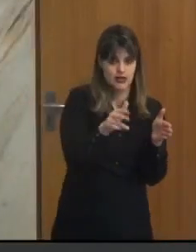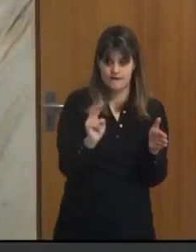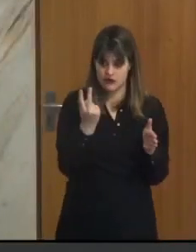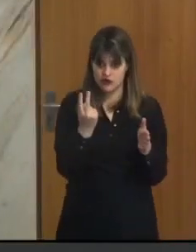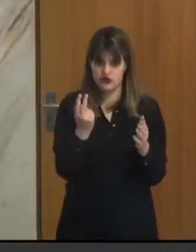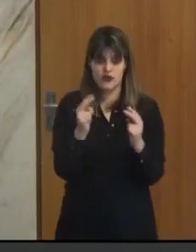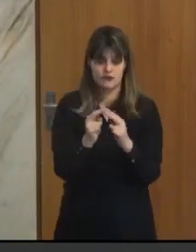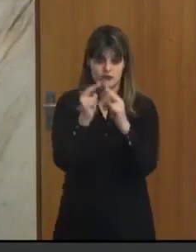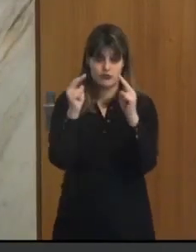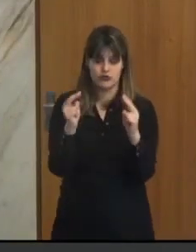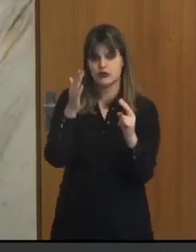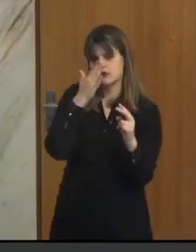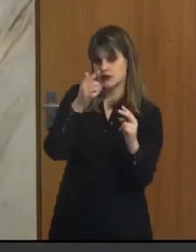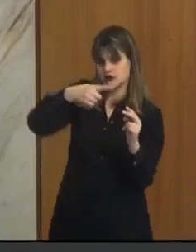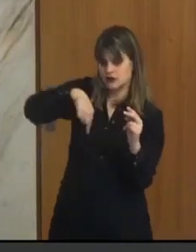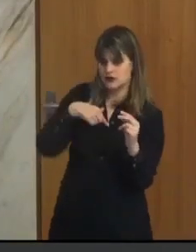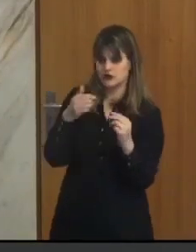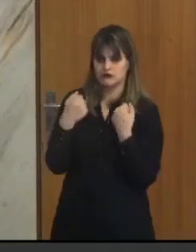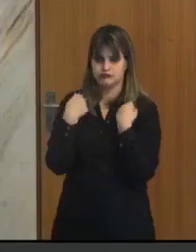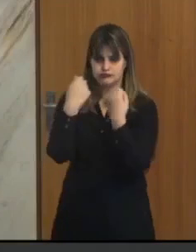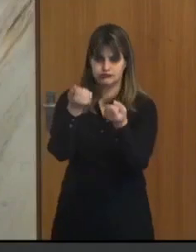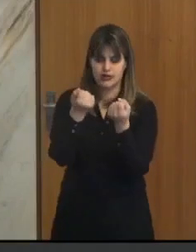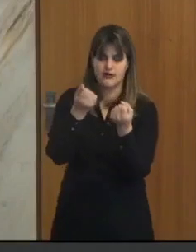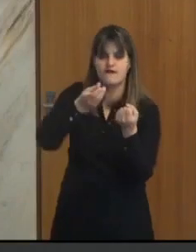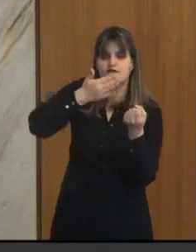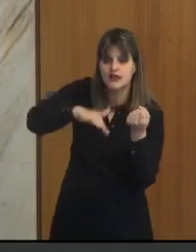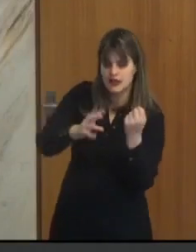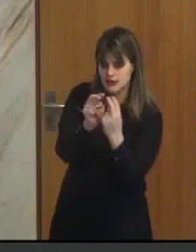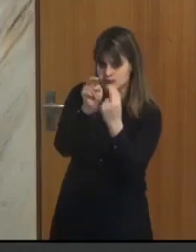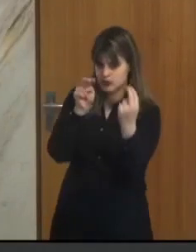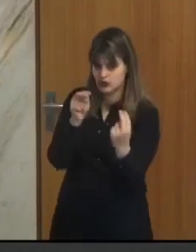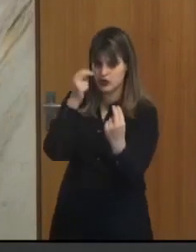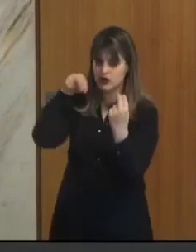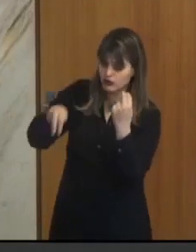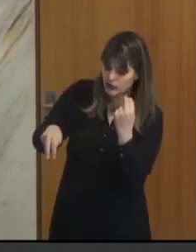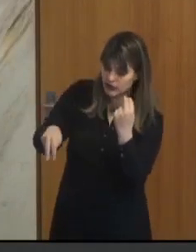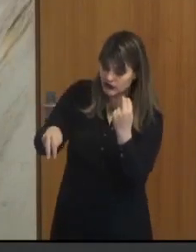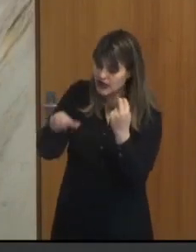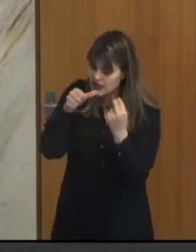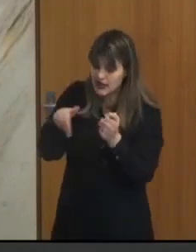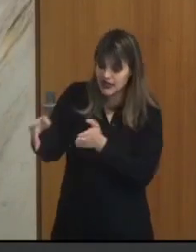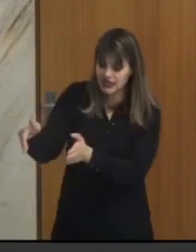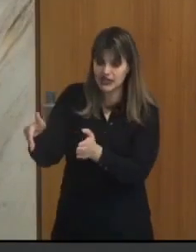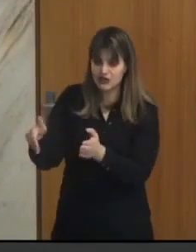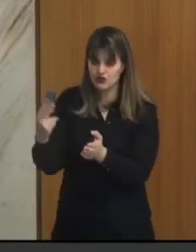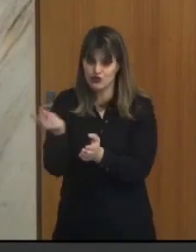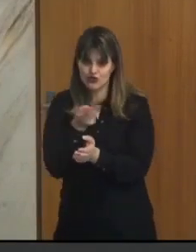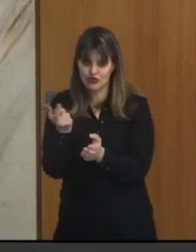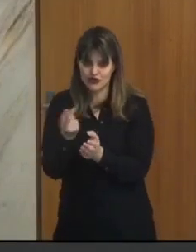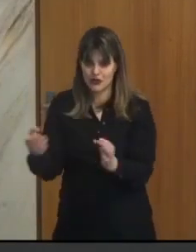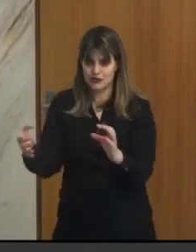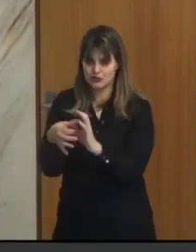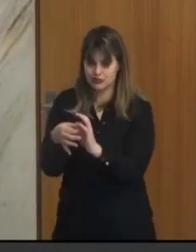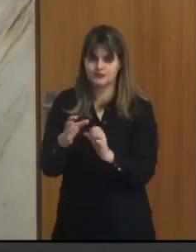ponte. Se nós passarmos em Sor e atravessarmos a Vila de Sor, na ponte olhamos para baixo e vemos os rios a juntarem-se, o Anços